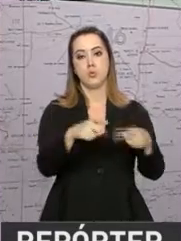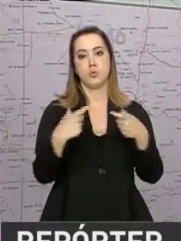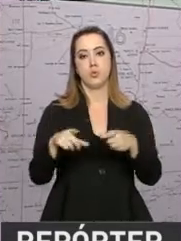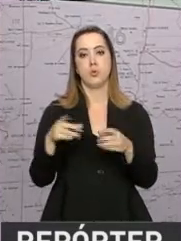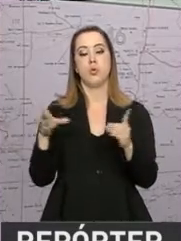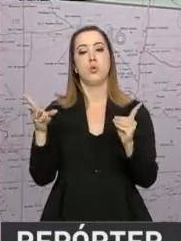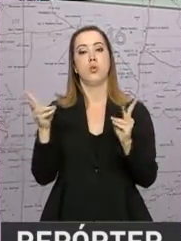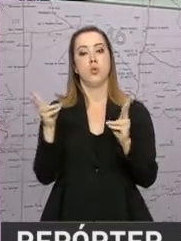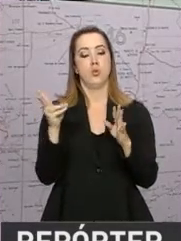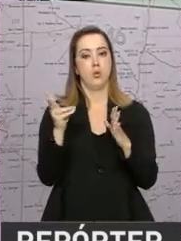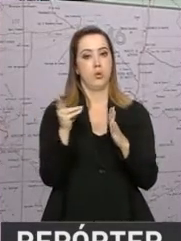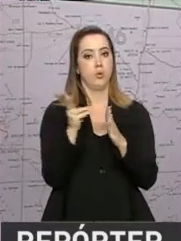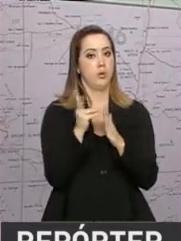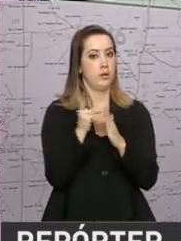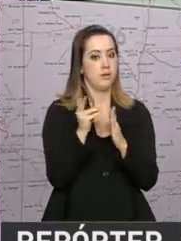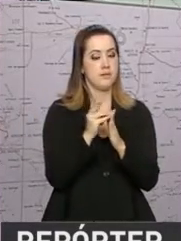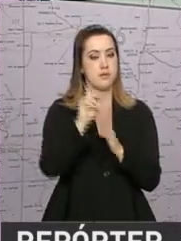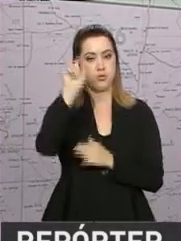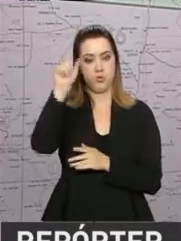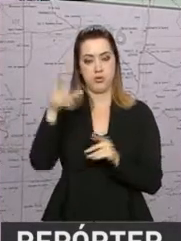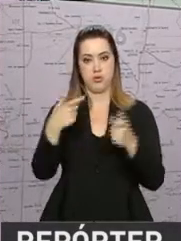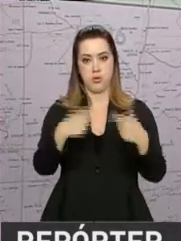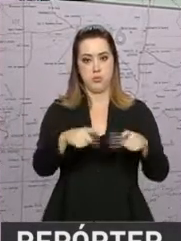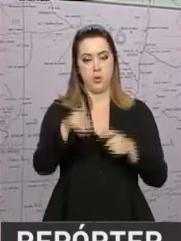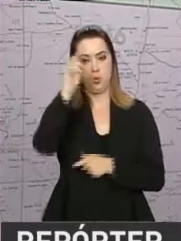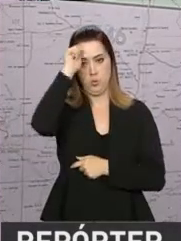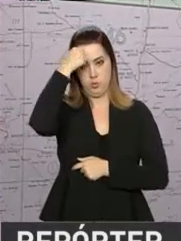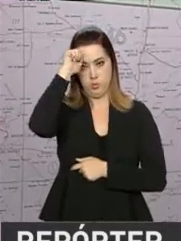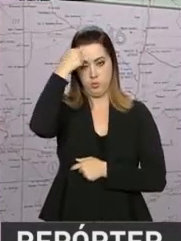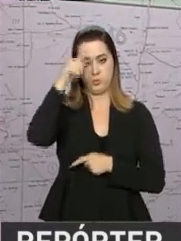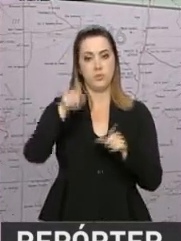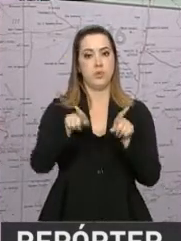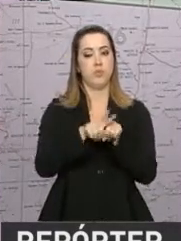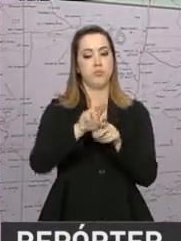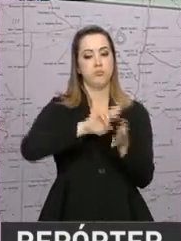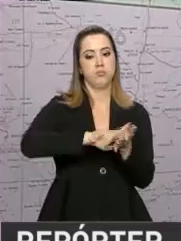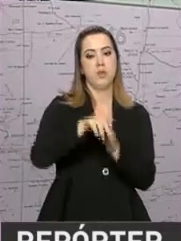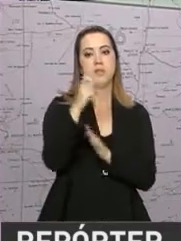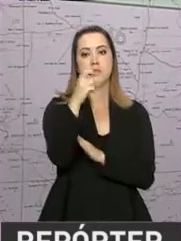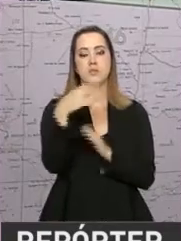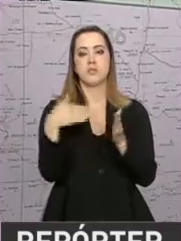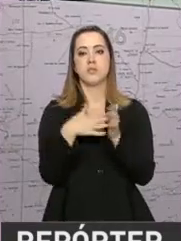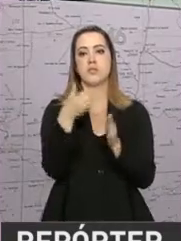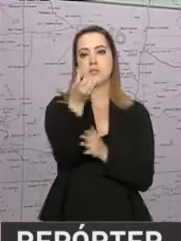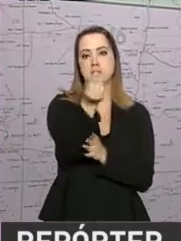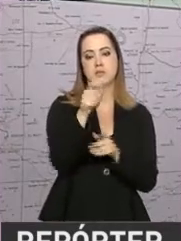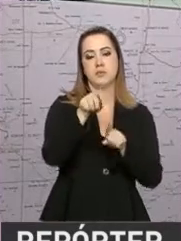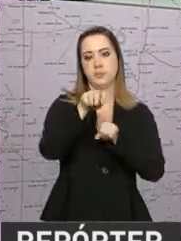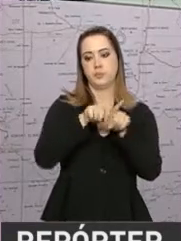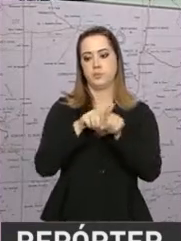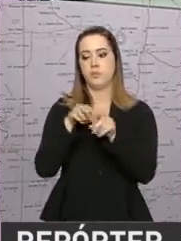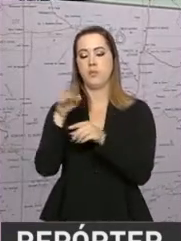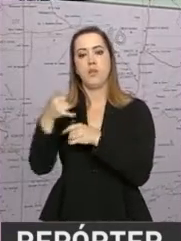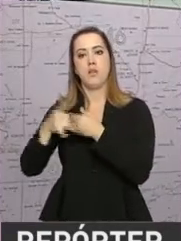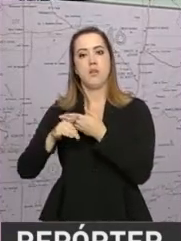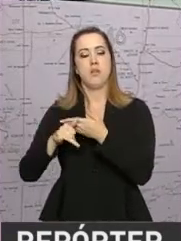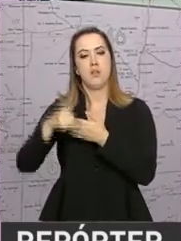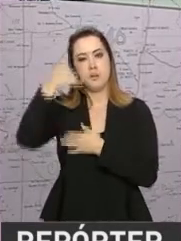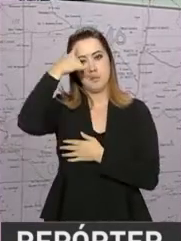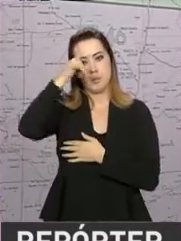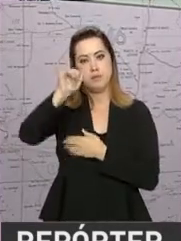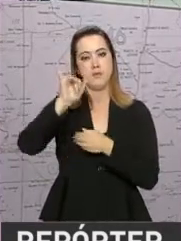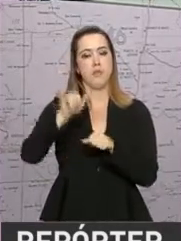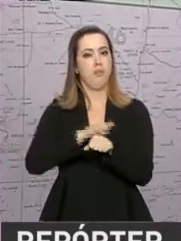quilombolas eles são contratados por um período de cinco a seis meses para fazer trabalho de prevenção com a comunidade ajudar nas